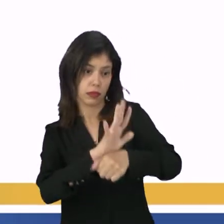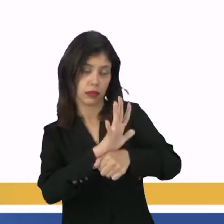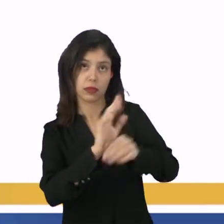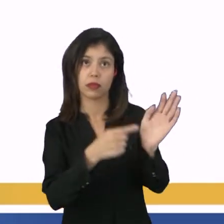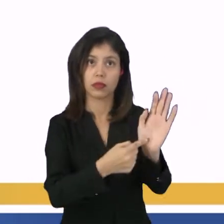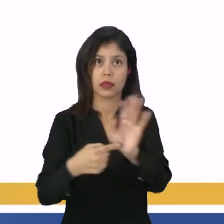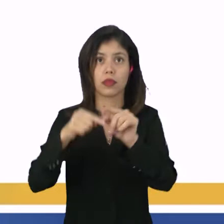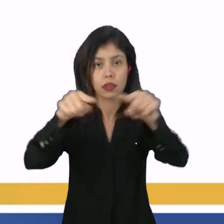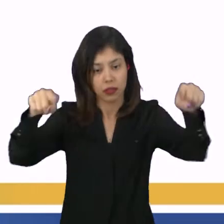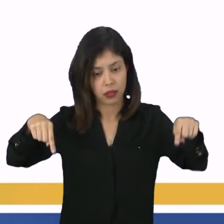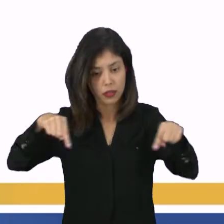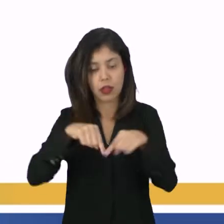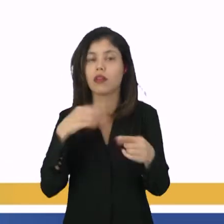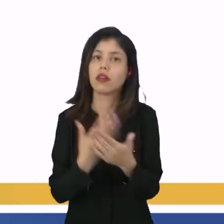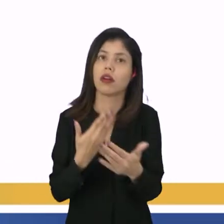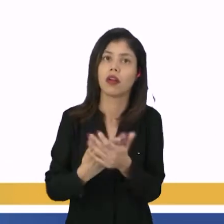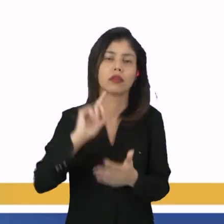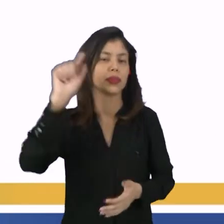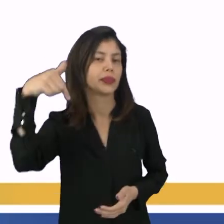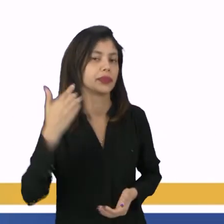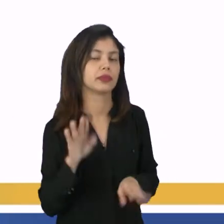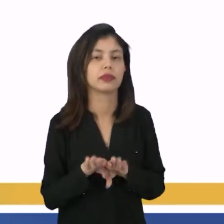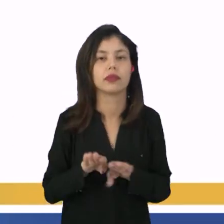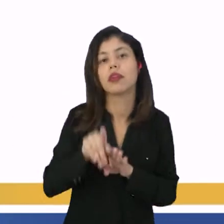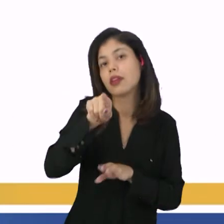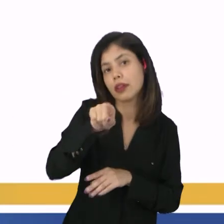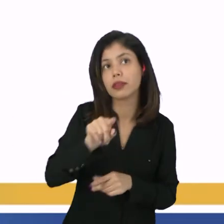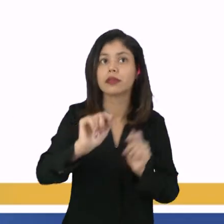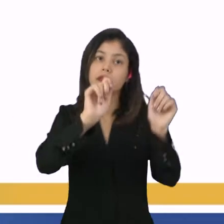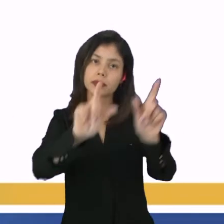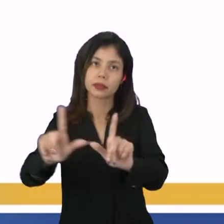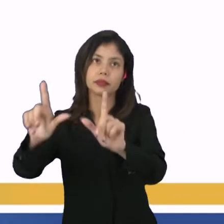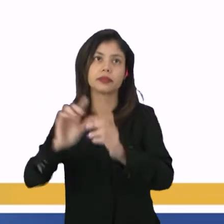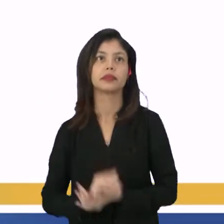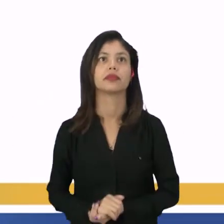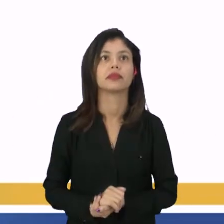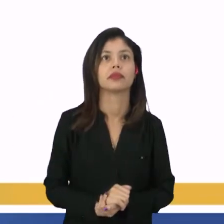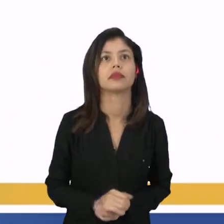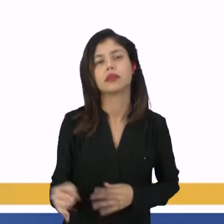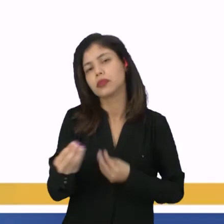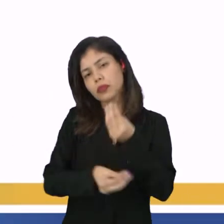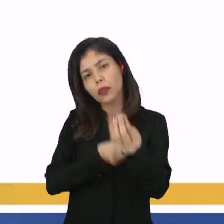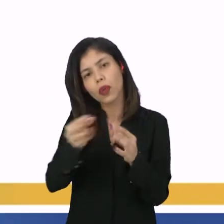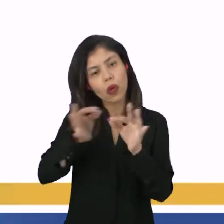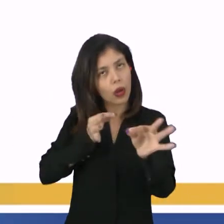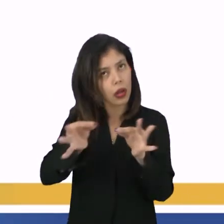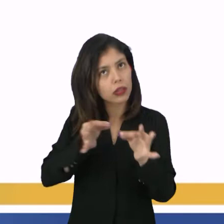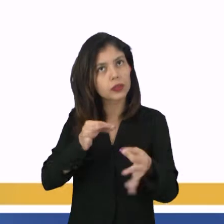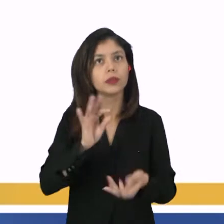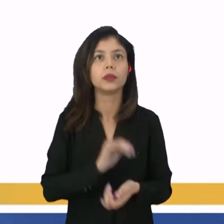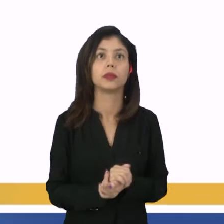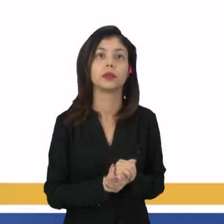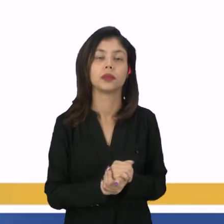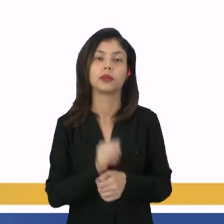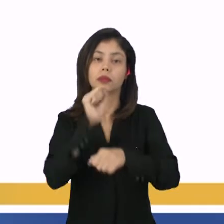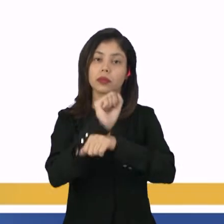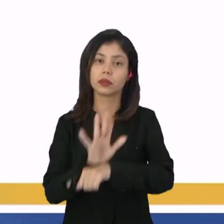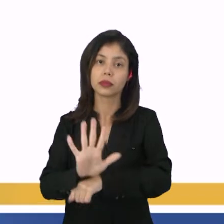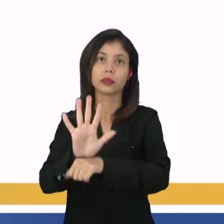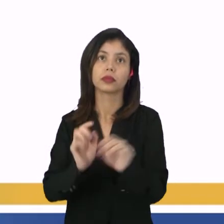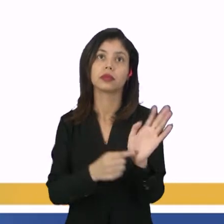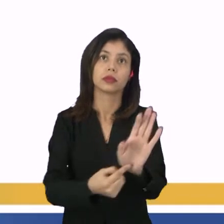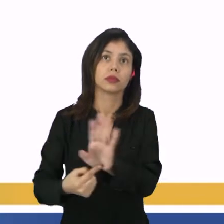em salas de conferência, aulas, entre outras, tá? Isso é o slide. Como que você vai organizar o slide para a